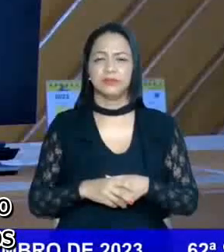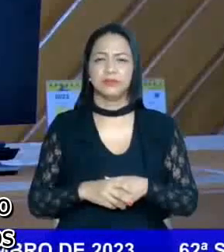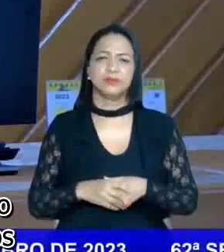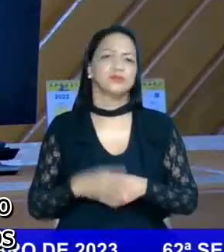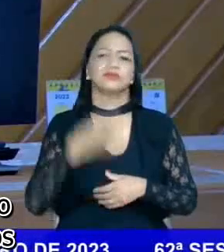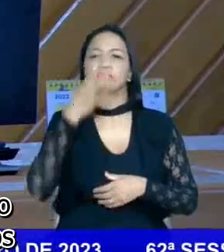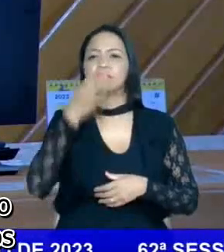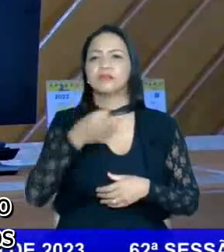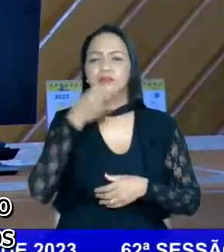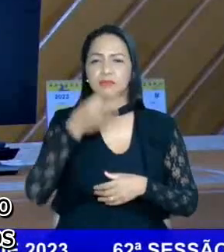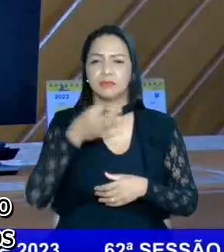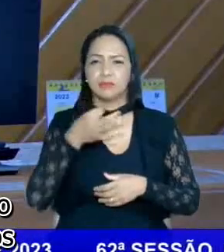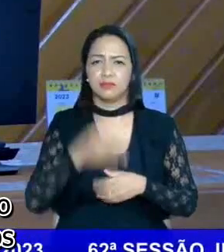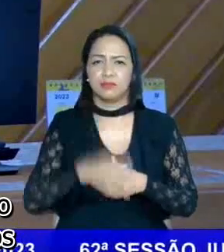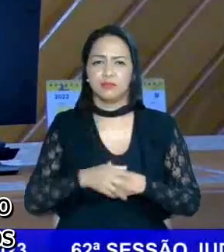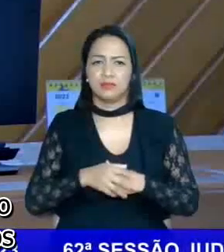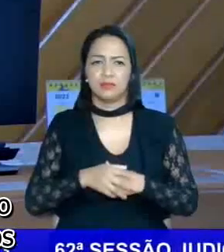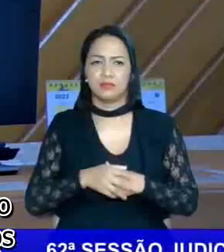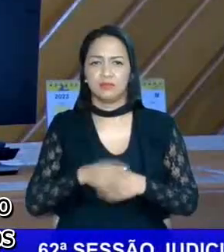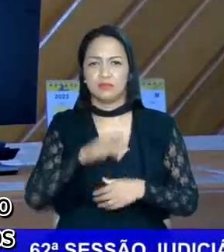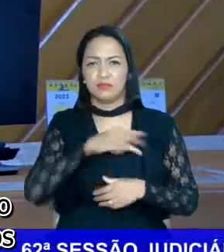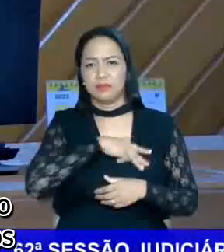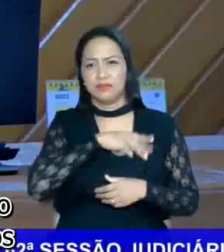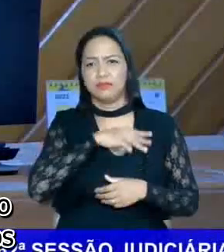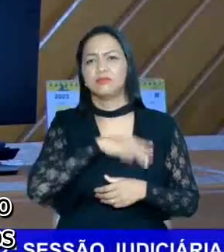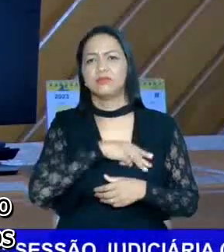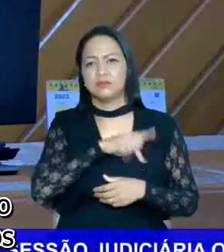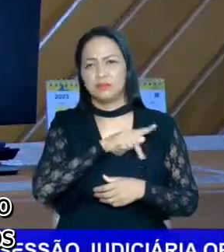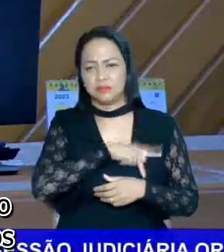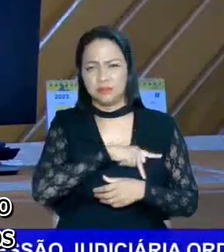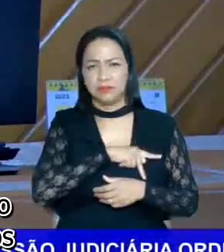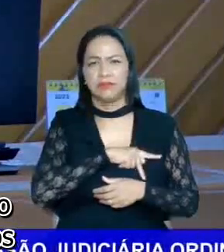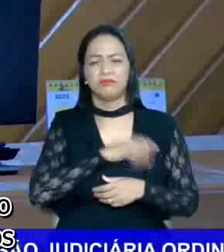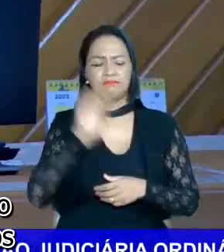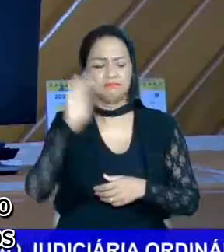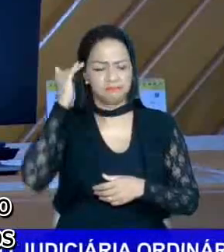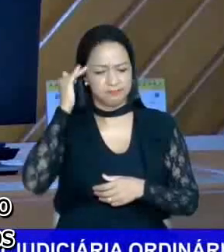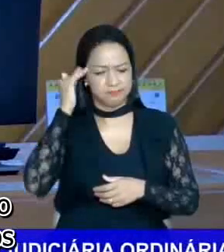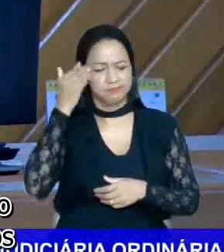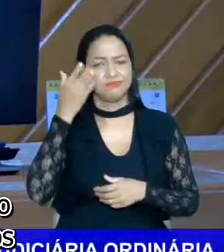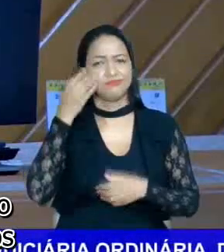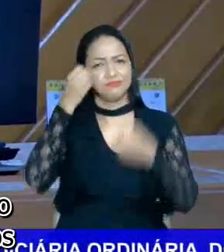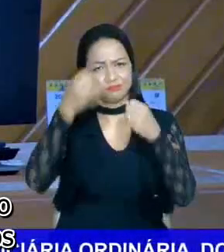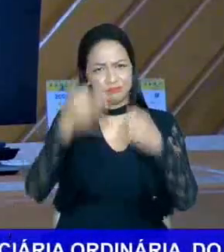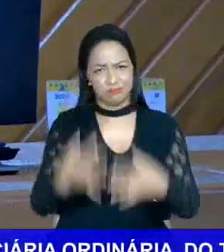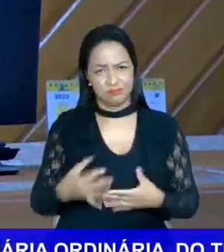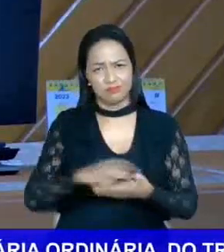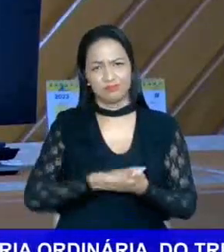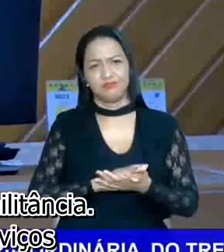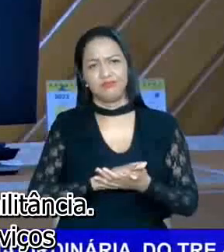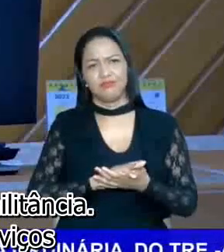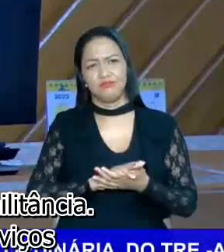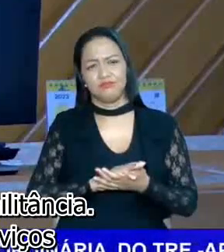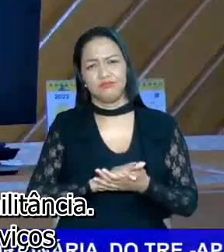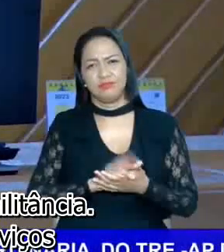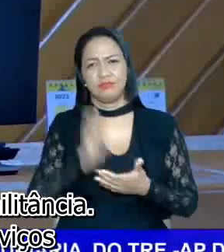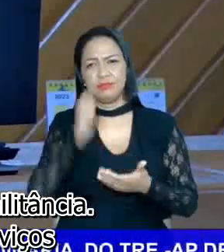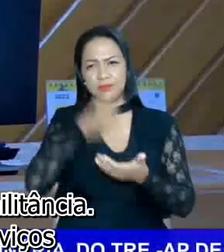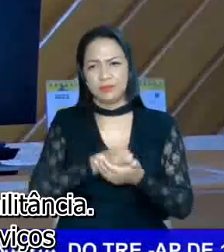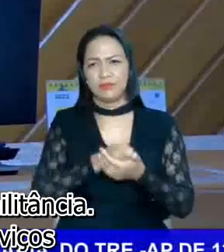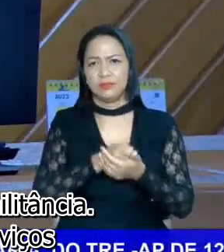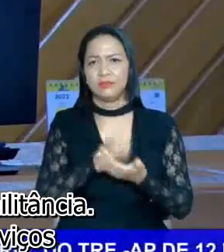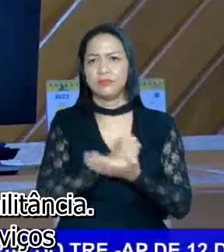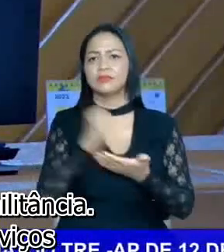o parecer ministerial, nesse caso, reitera já o entendimento a respeito de alguns aspectos quanto ao gasto